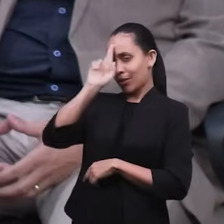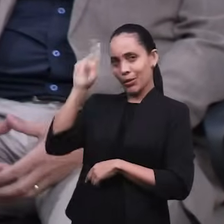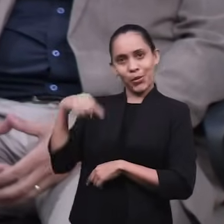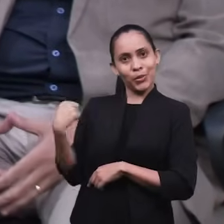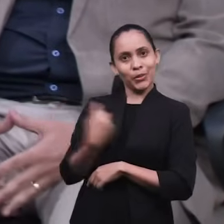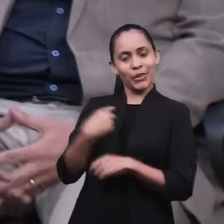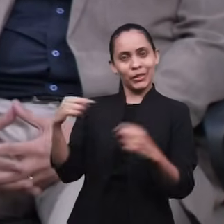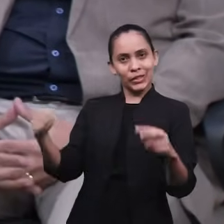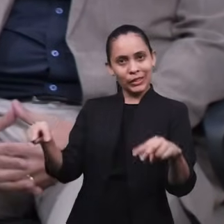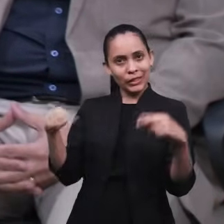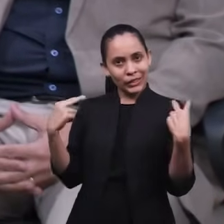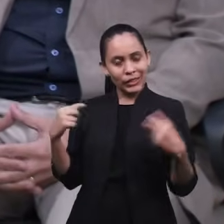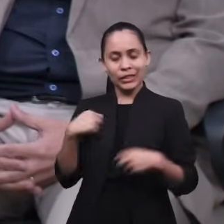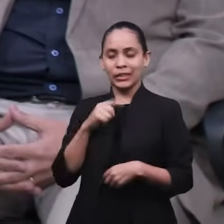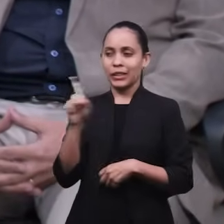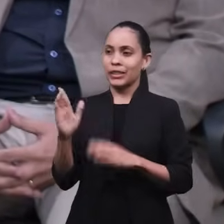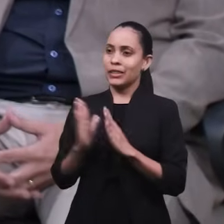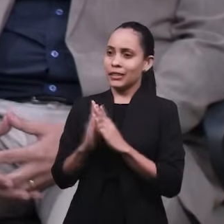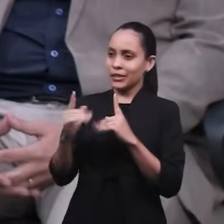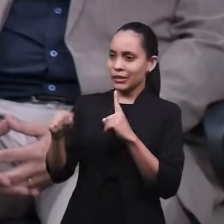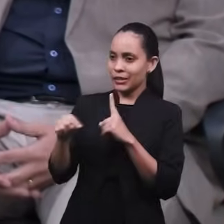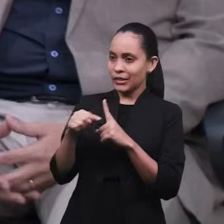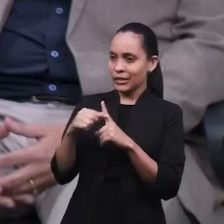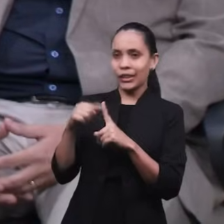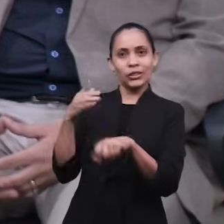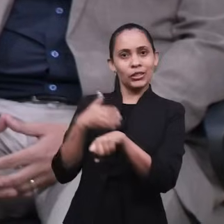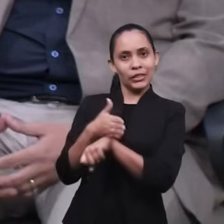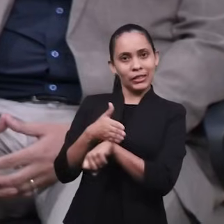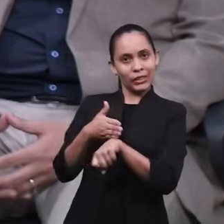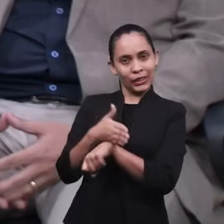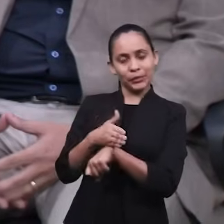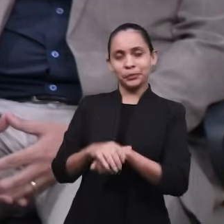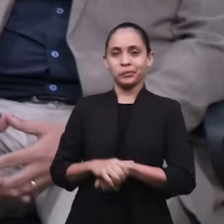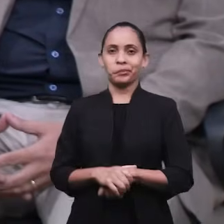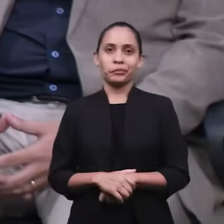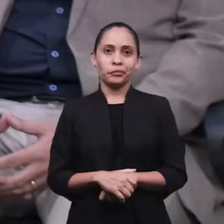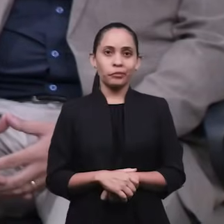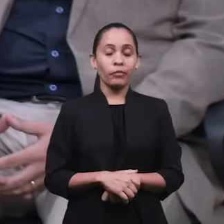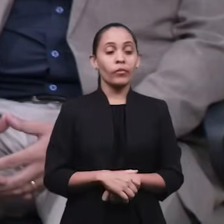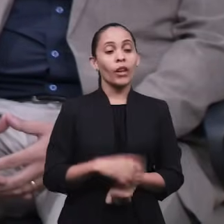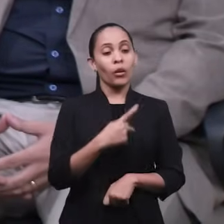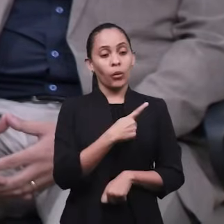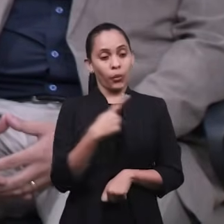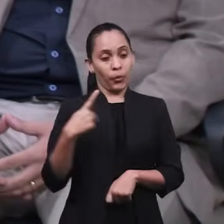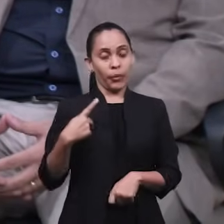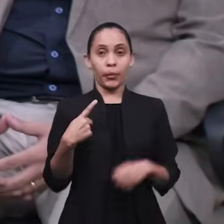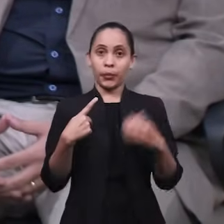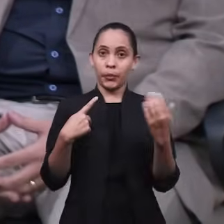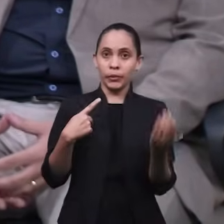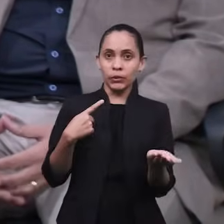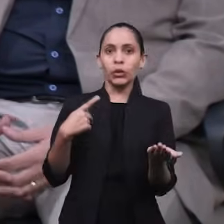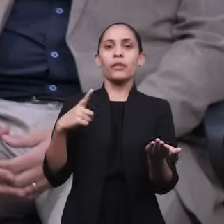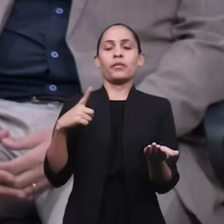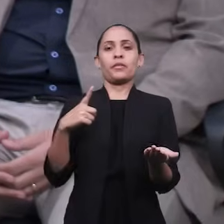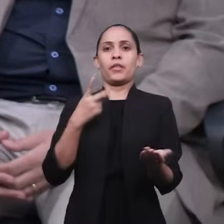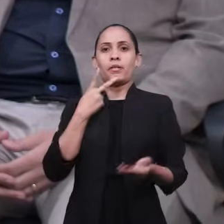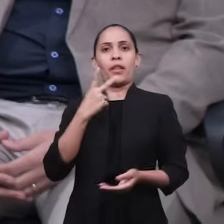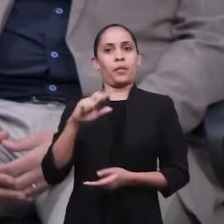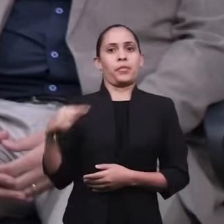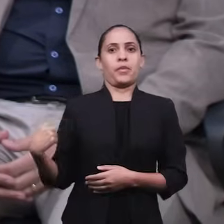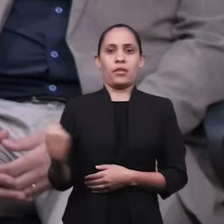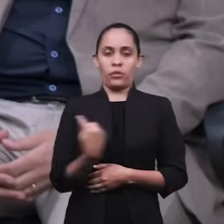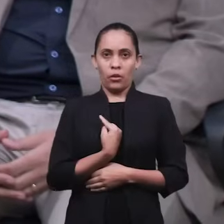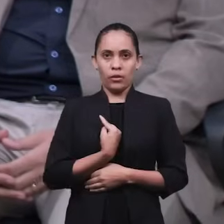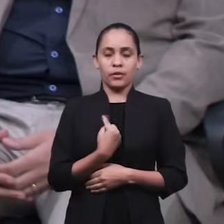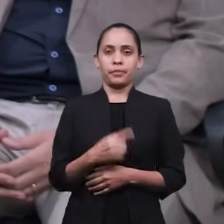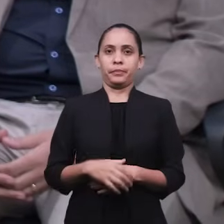que nos assistem. Eu estou na igreja de Barro Branco, na Serra. Igreja de Barro Branco, na Serra. O pastor, ele vai contar para nós